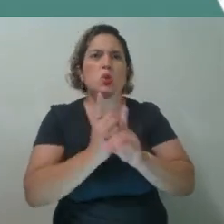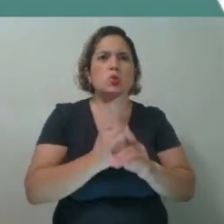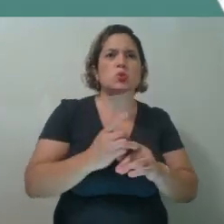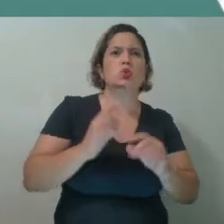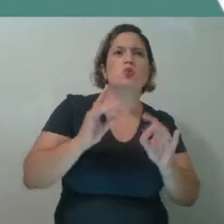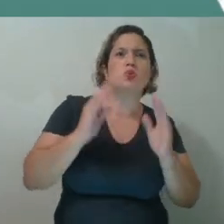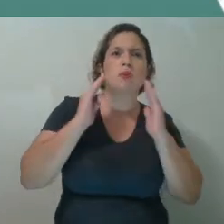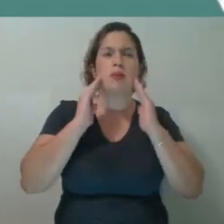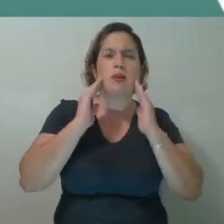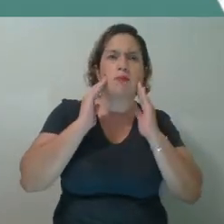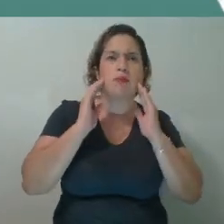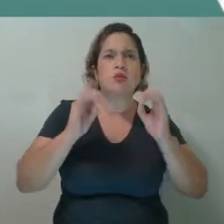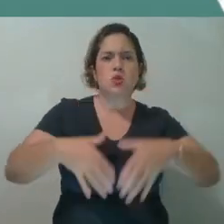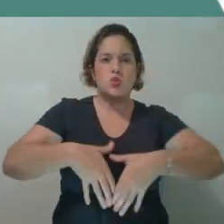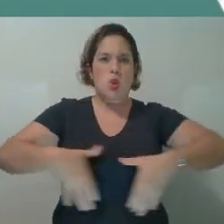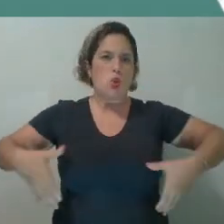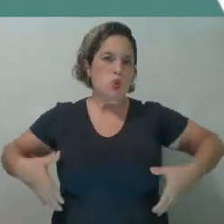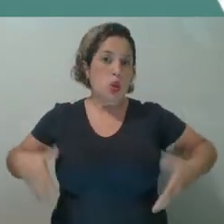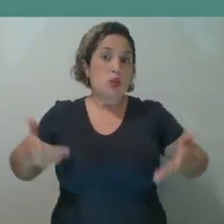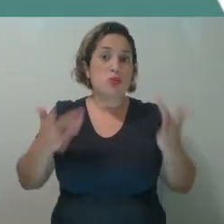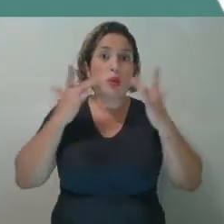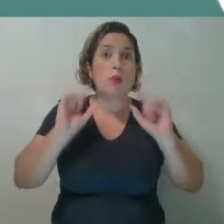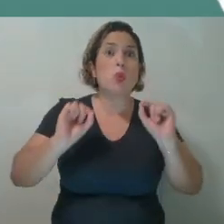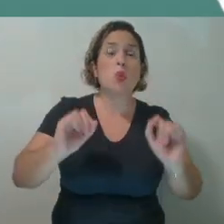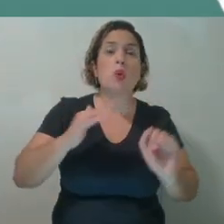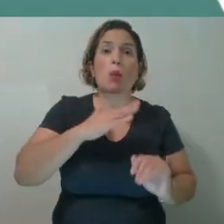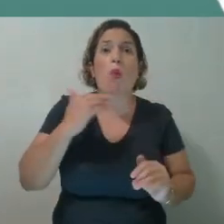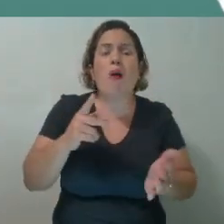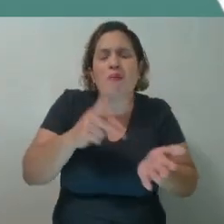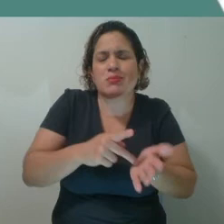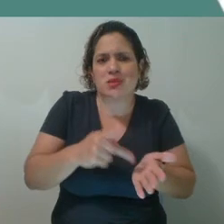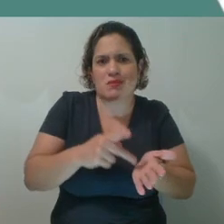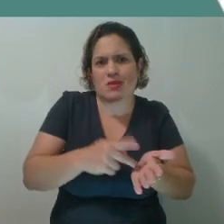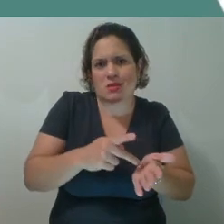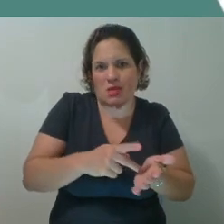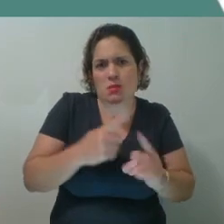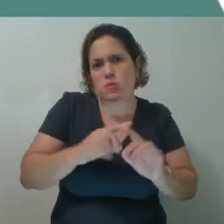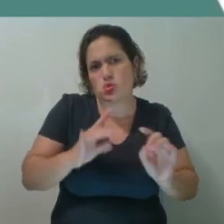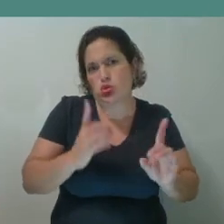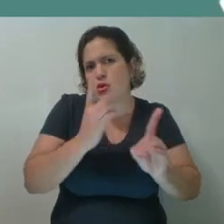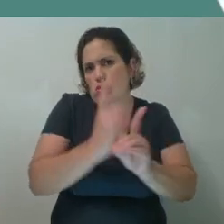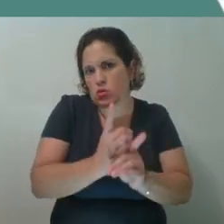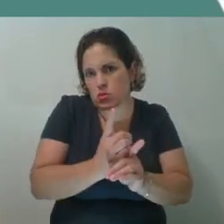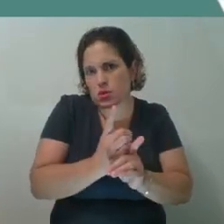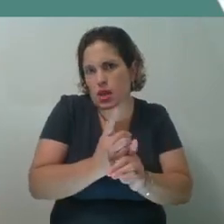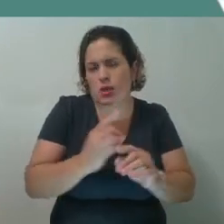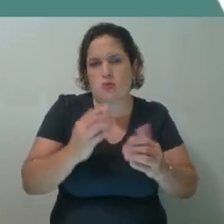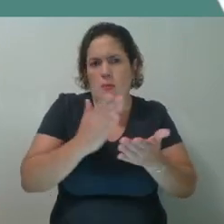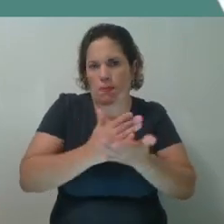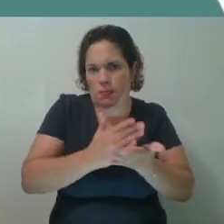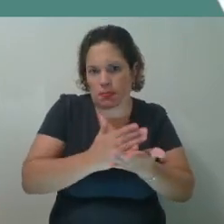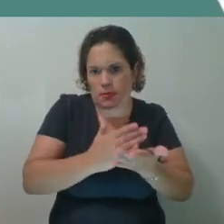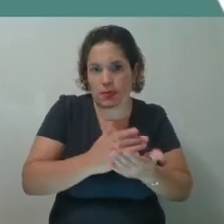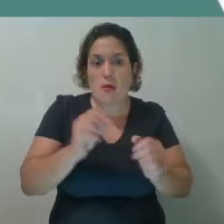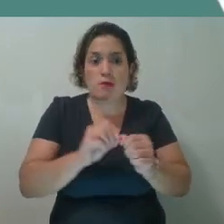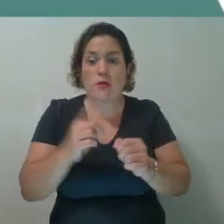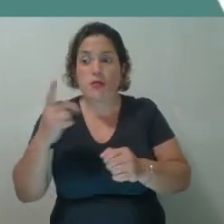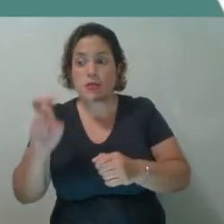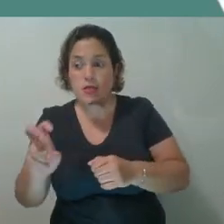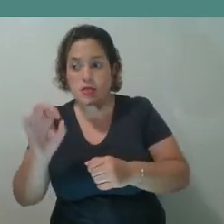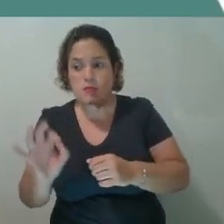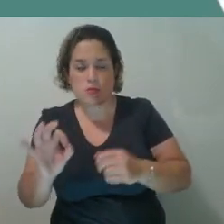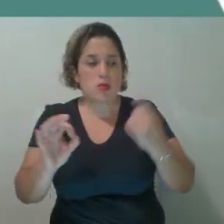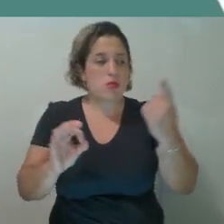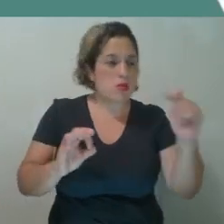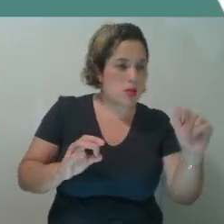apenas uma cabeça, que não permitiam chegar a uma conclusão. E é importante frisar que esses 15% e esses